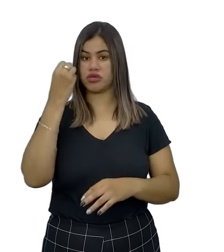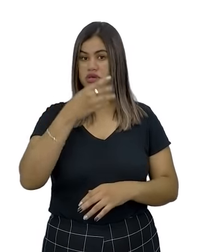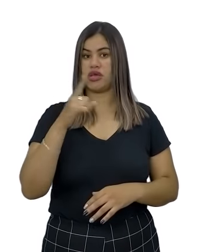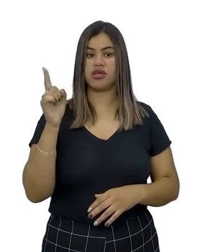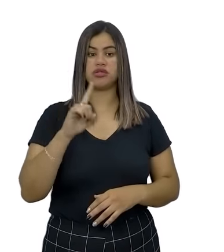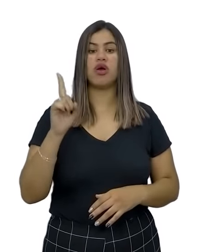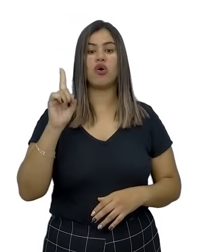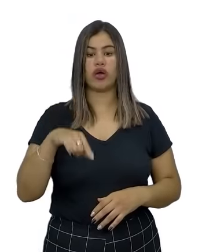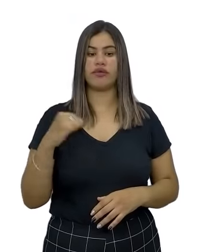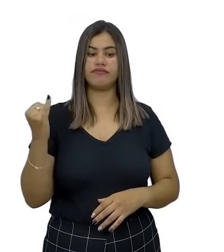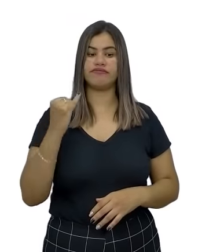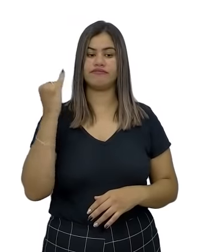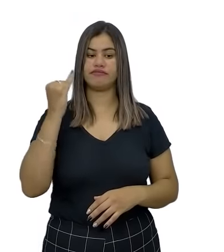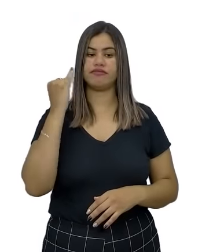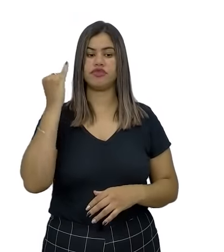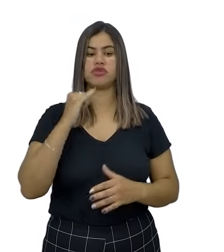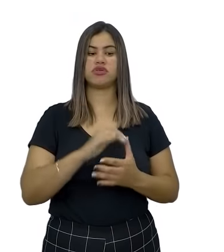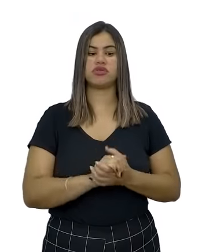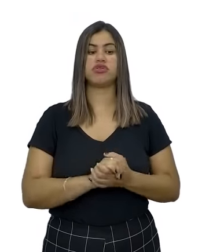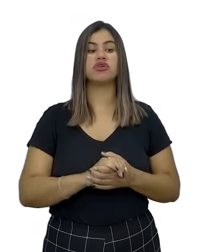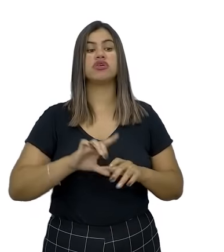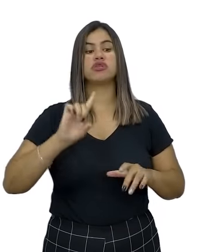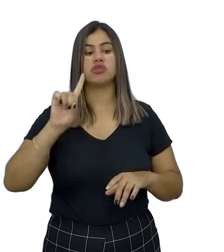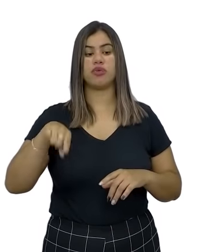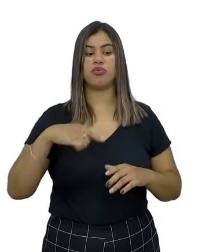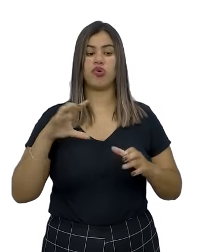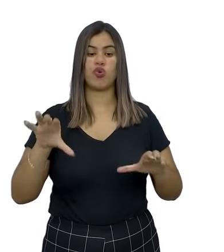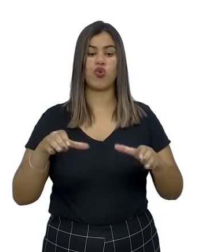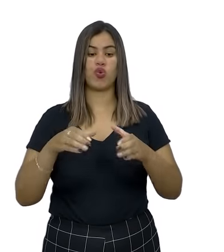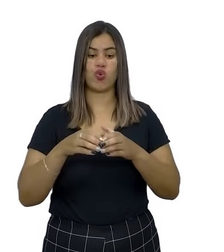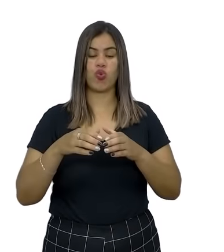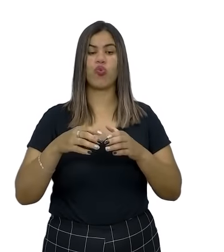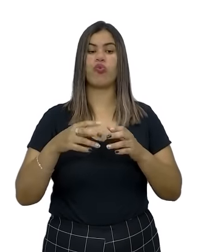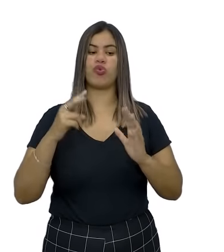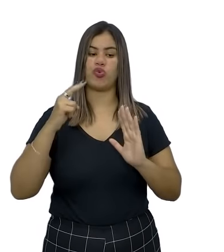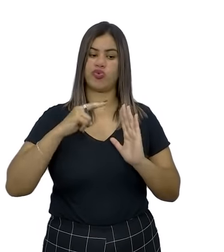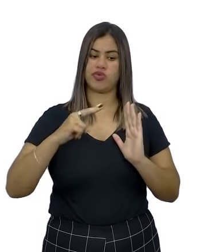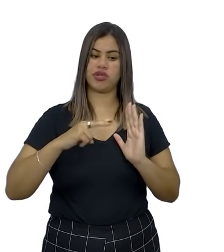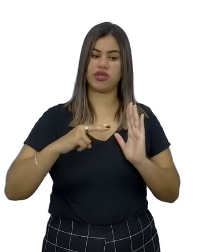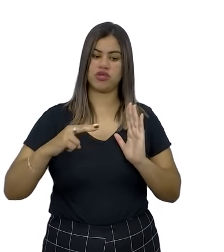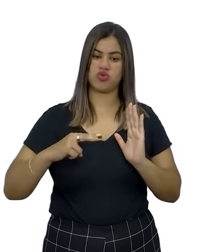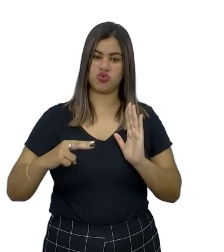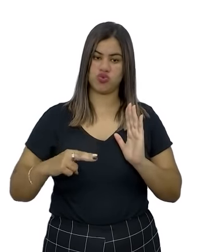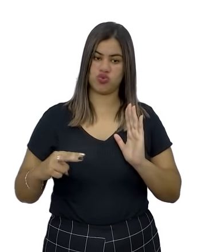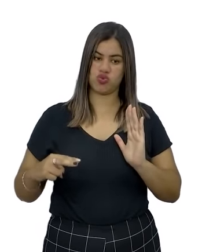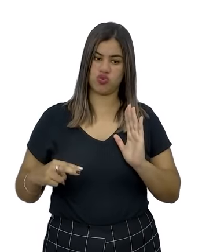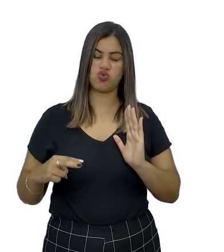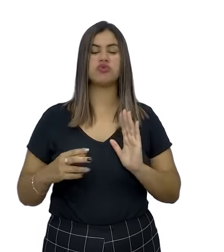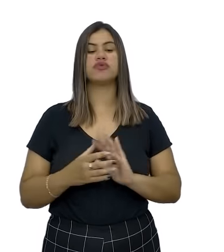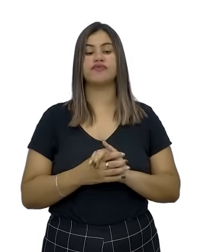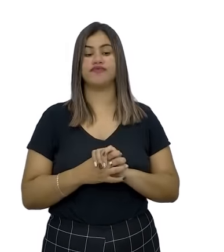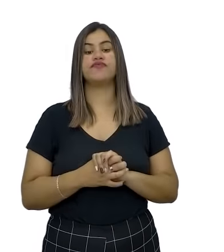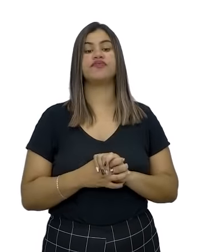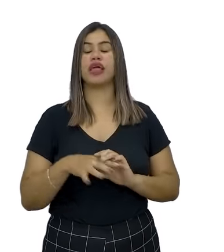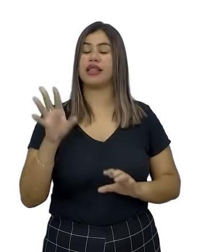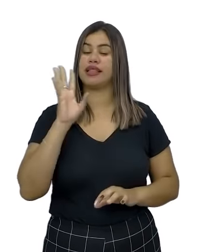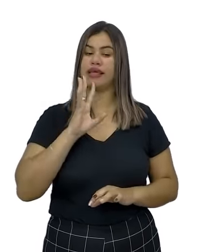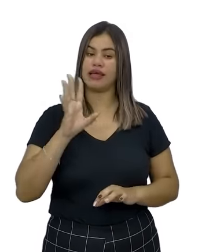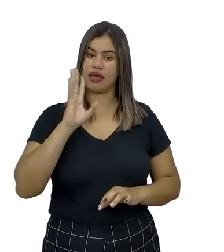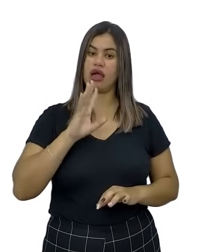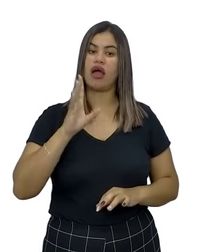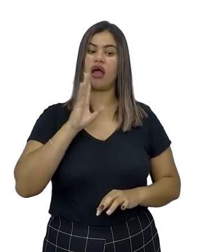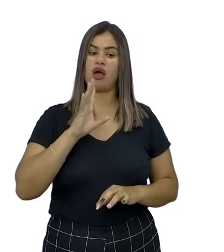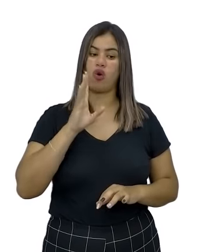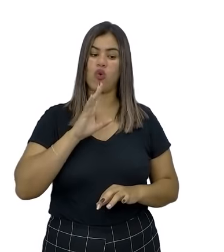super importante, tá? Depois eu peço que eles façam a leitura em grupos, coloco eles em grupos, isso é bacana, nós já